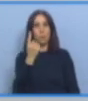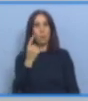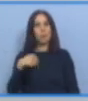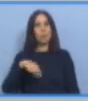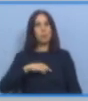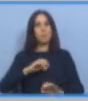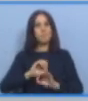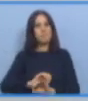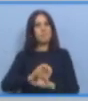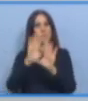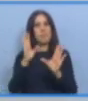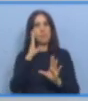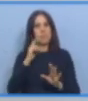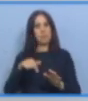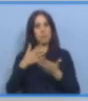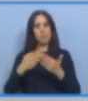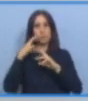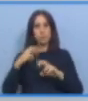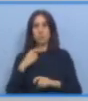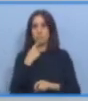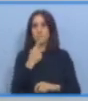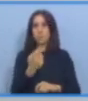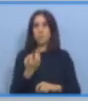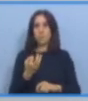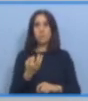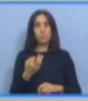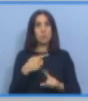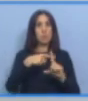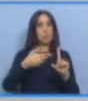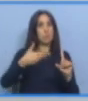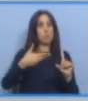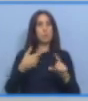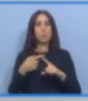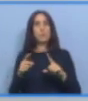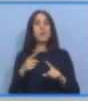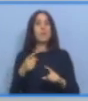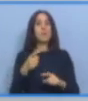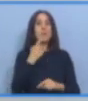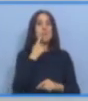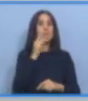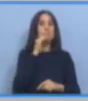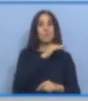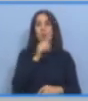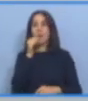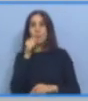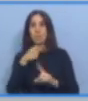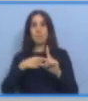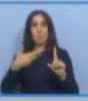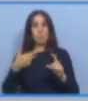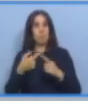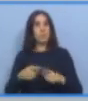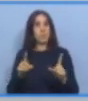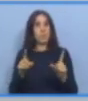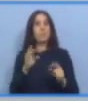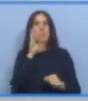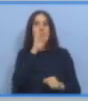tentamos desconstruir aqui no estudo, dizendo até que a diferença de 1 grau, entre o gelo e a água, a diferença de 1 grau pode fazer toda a